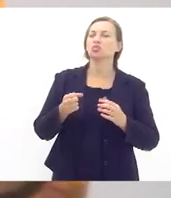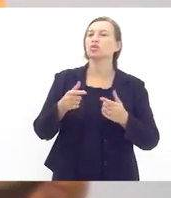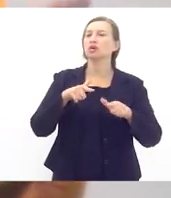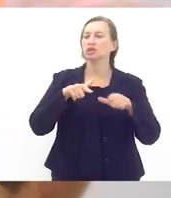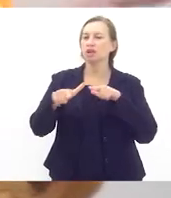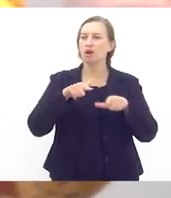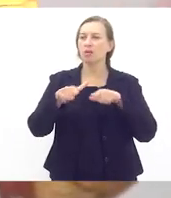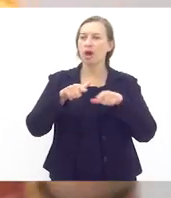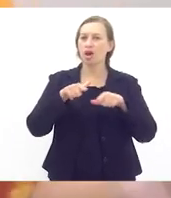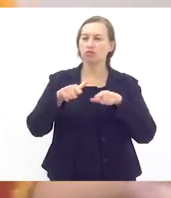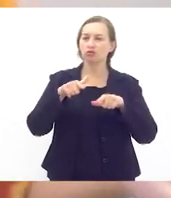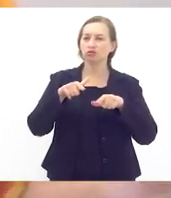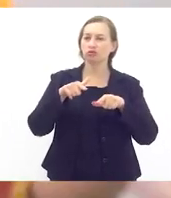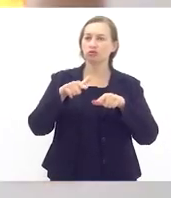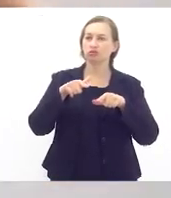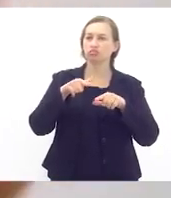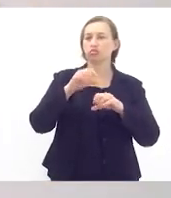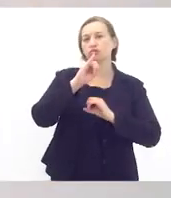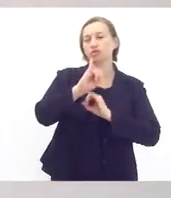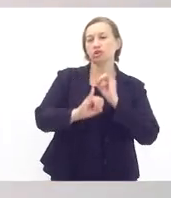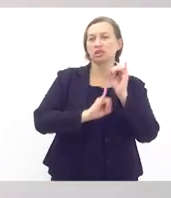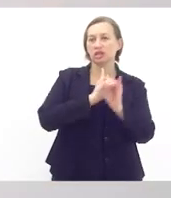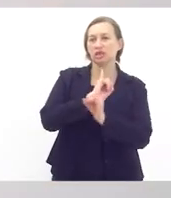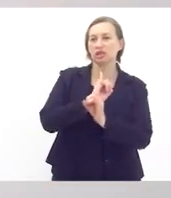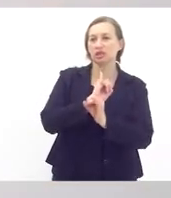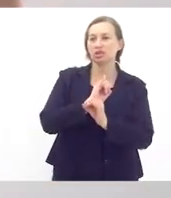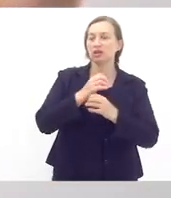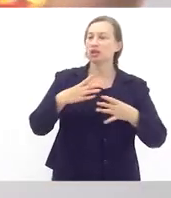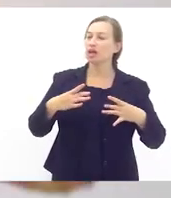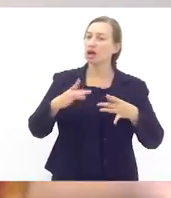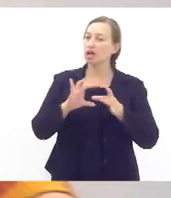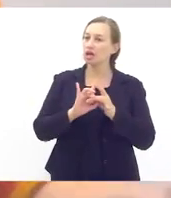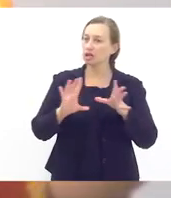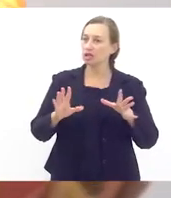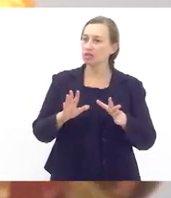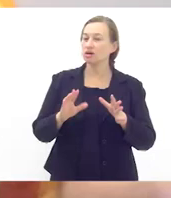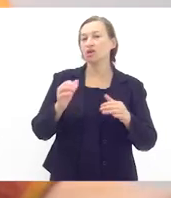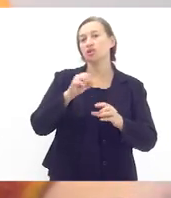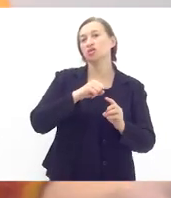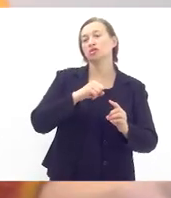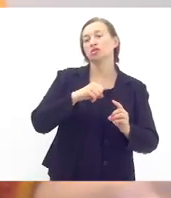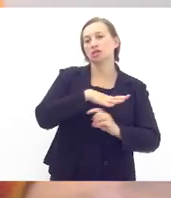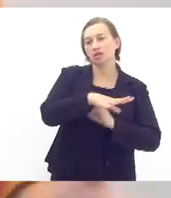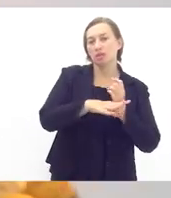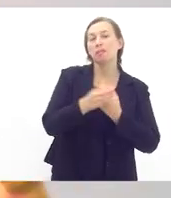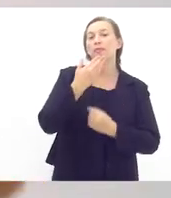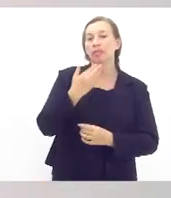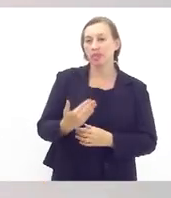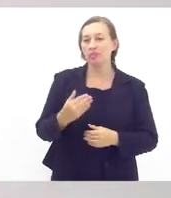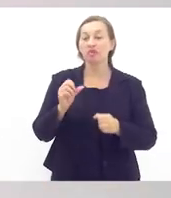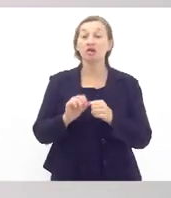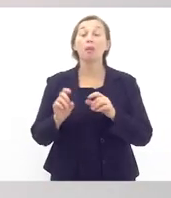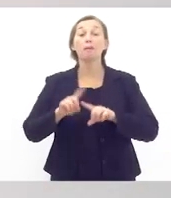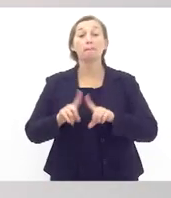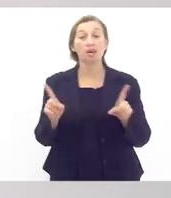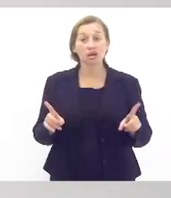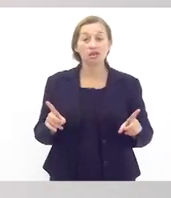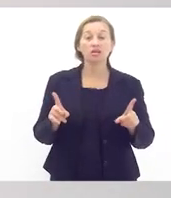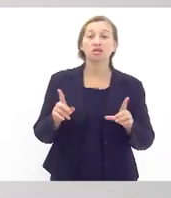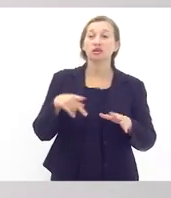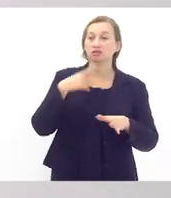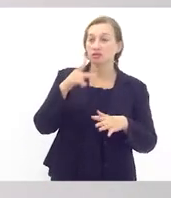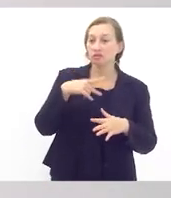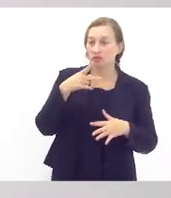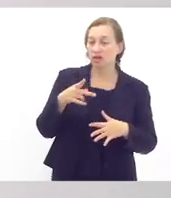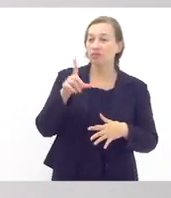qualquer um de vocês possam auditar aquilo que a sociedade nos pediu para fazer mas citamos isso